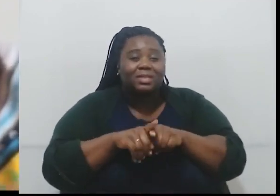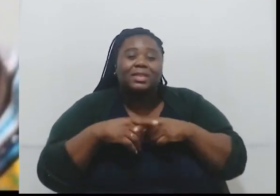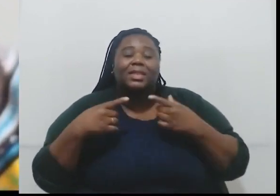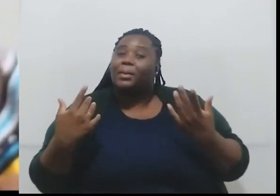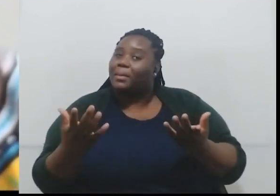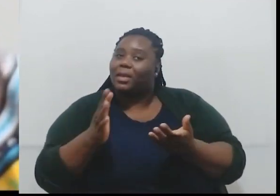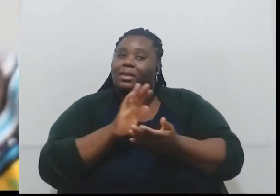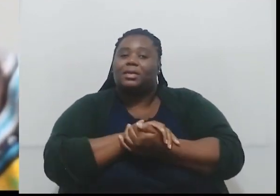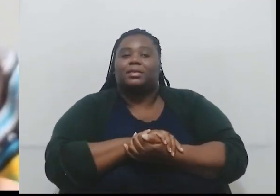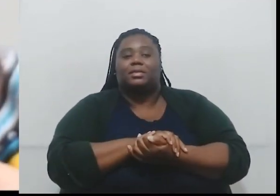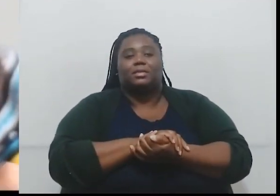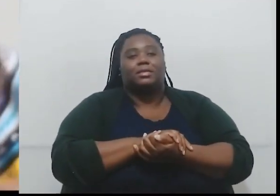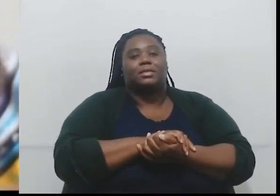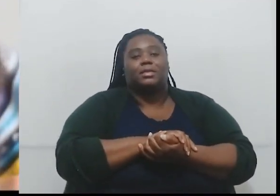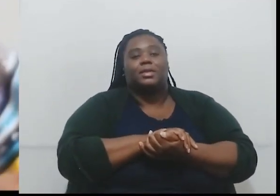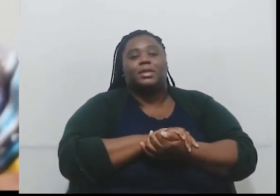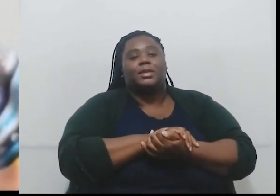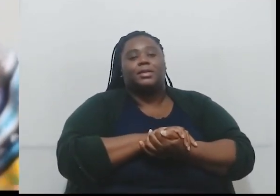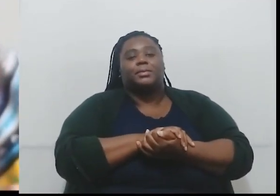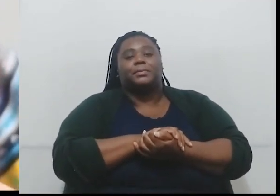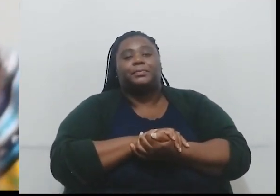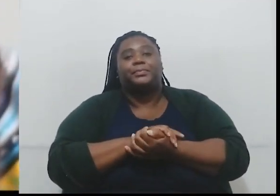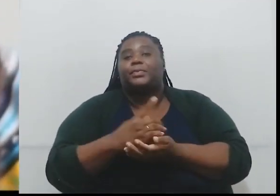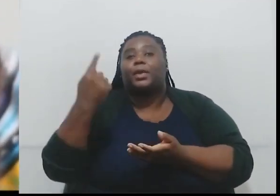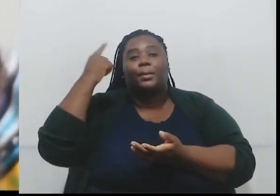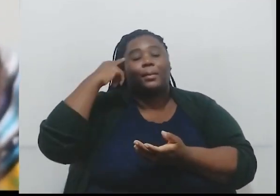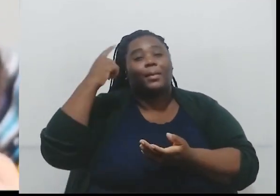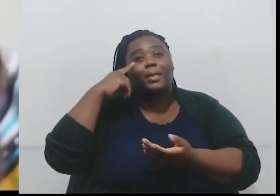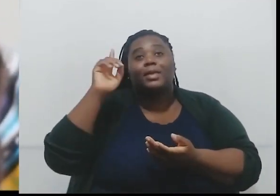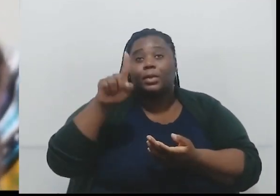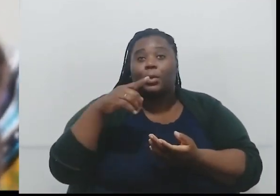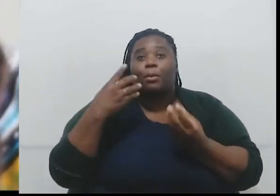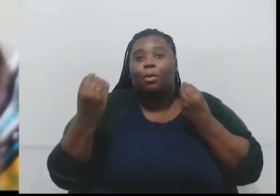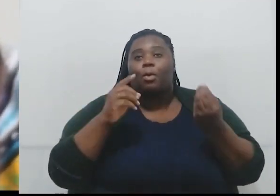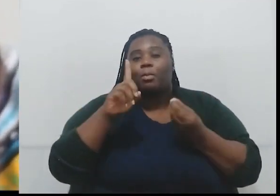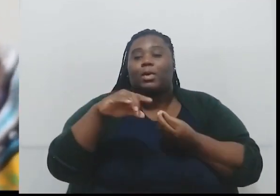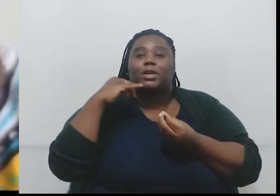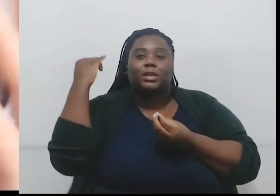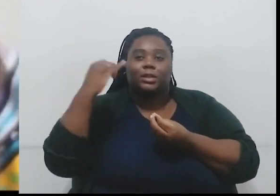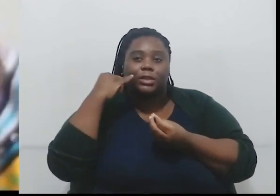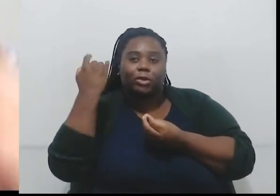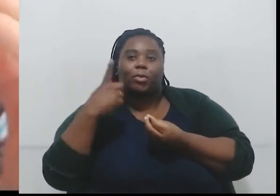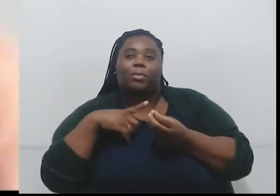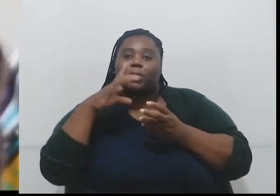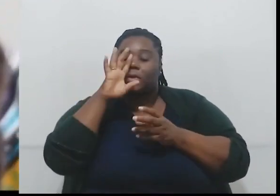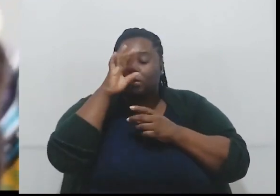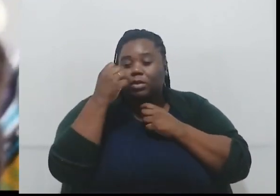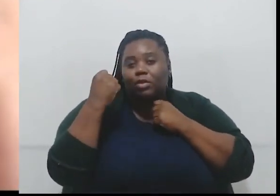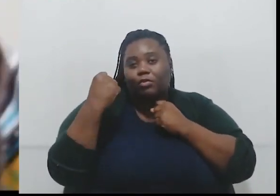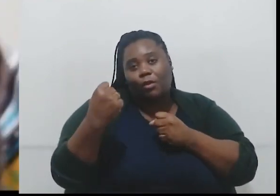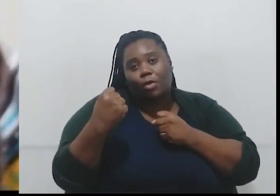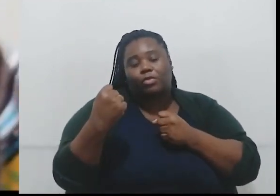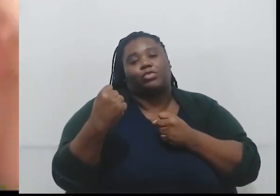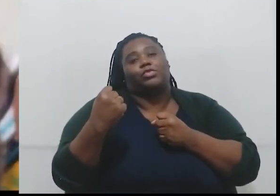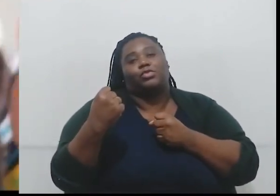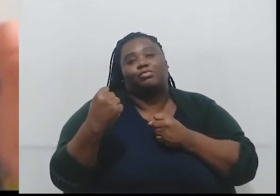quanto é importante a gente ter um lugar fortalecido que estabeleça essa reflexão sobre racismo,